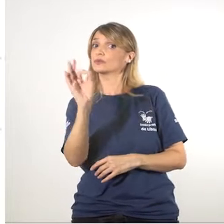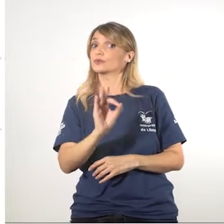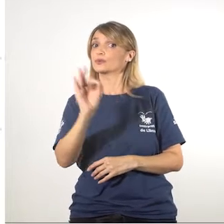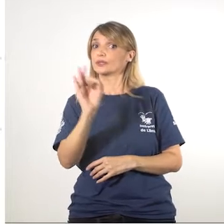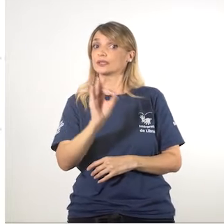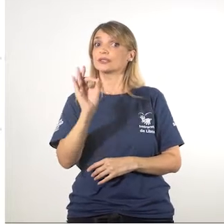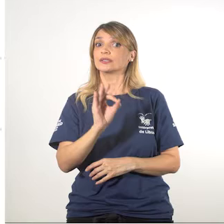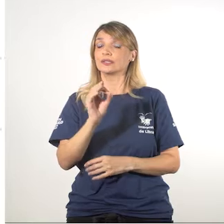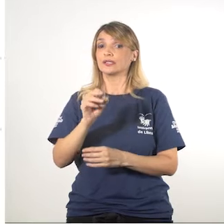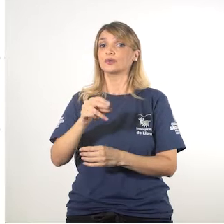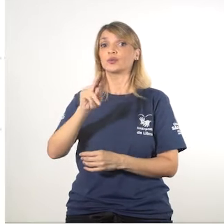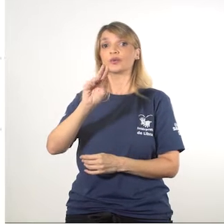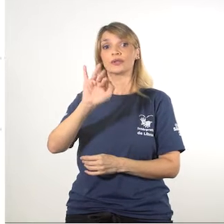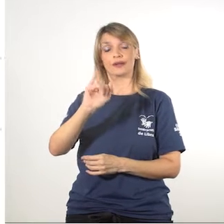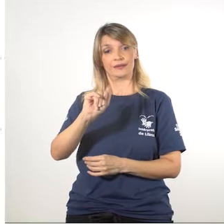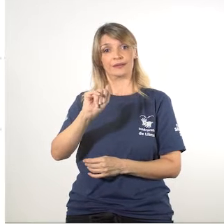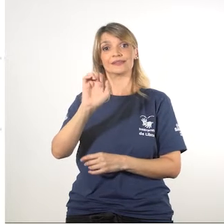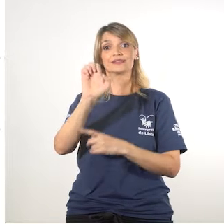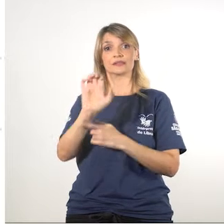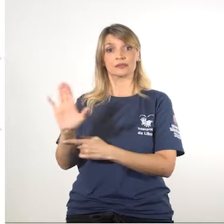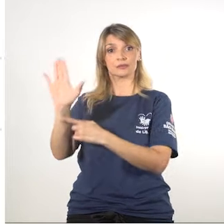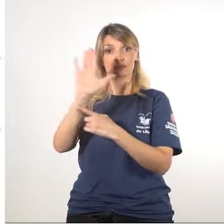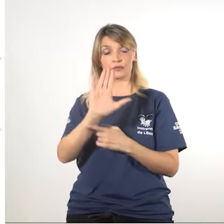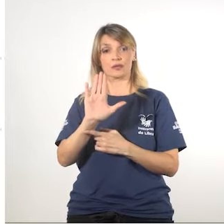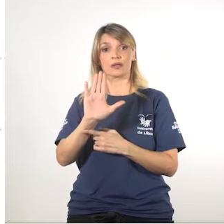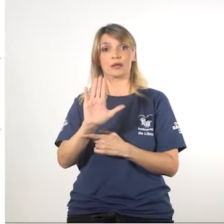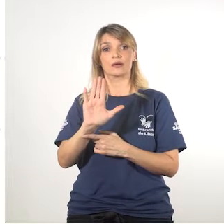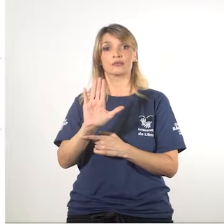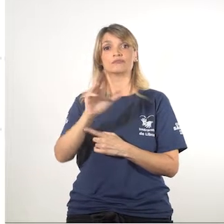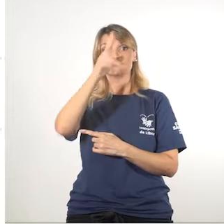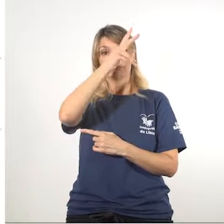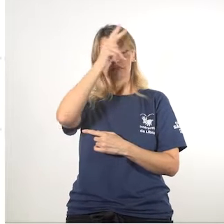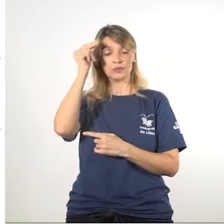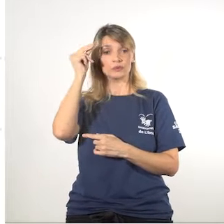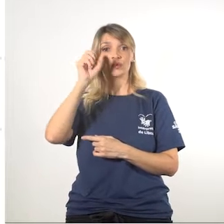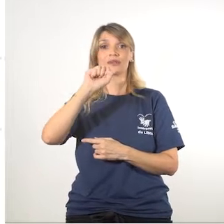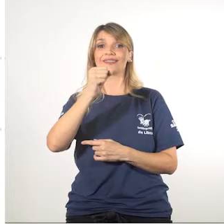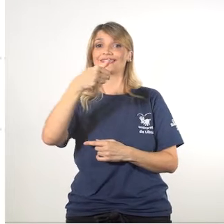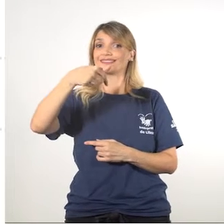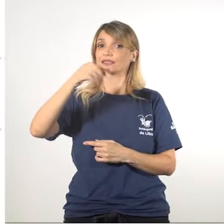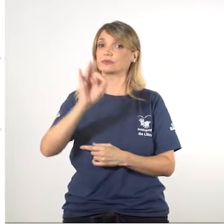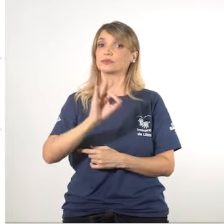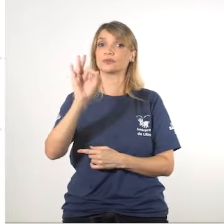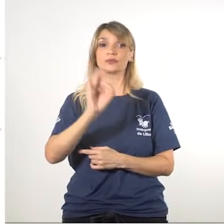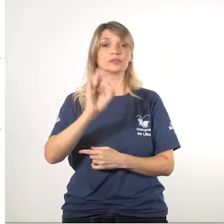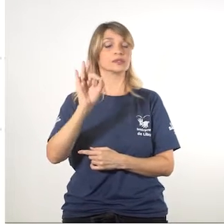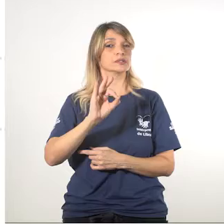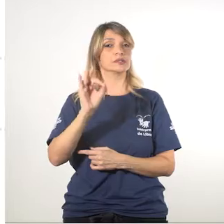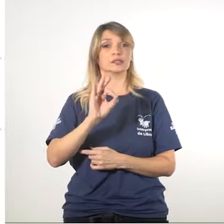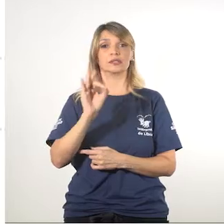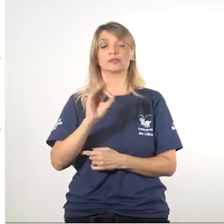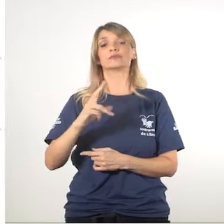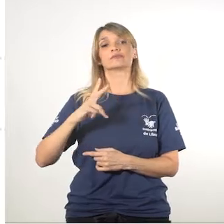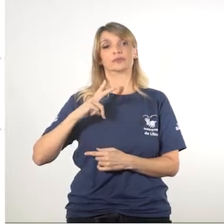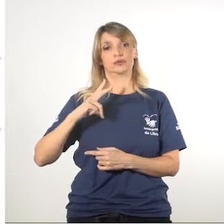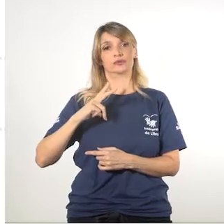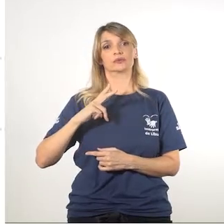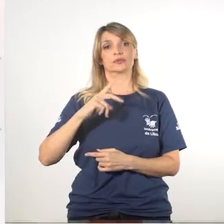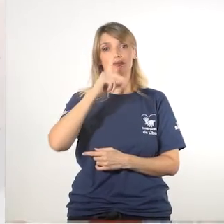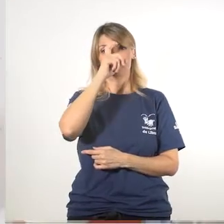96% dos leitos de UTI da rede estadual pública e 87% do privado,